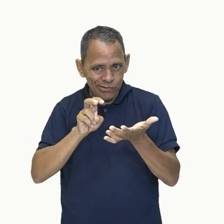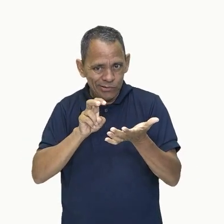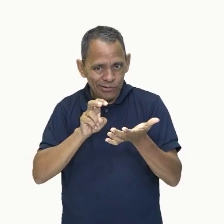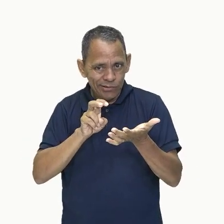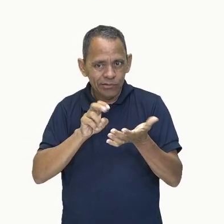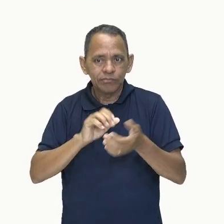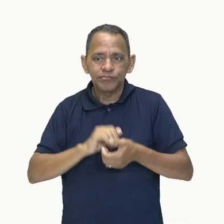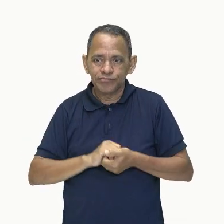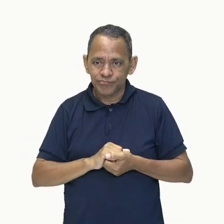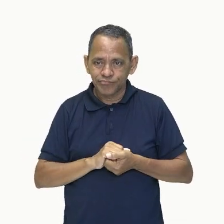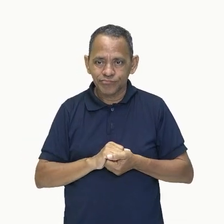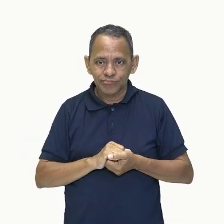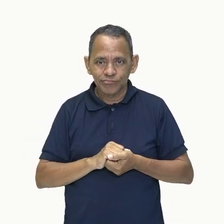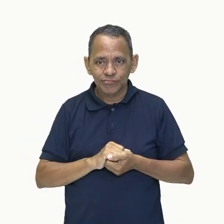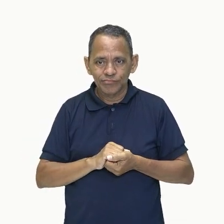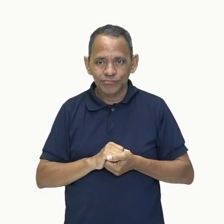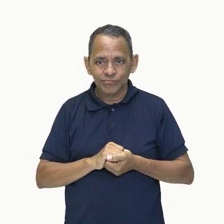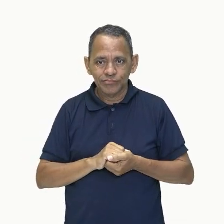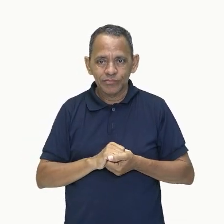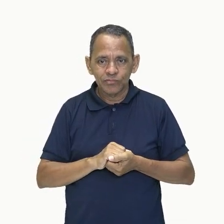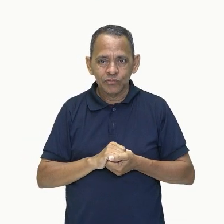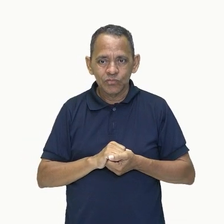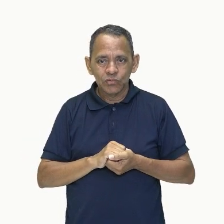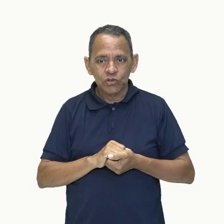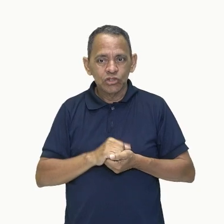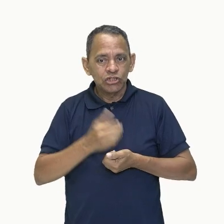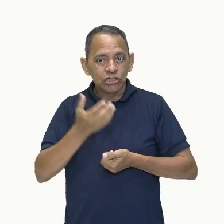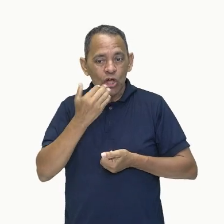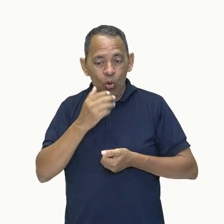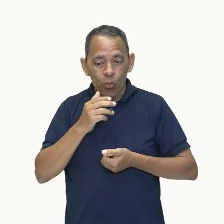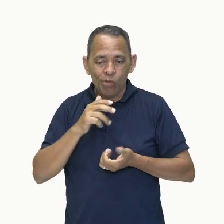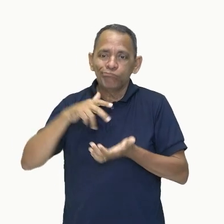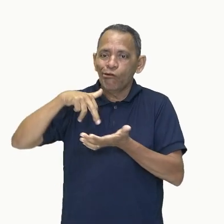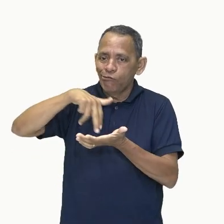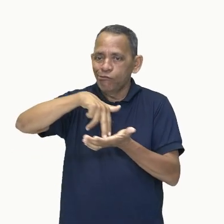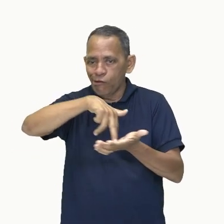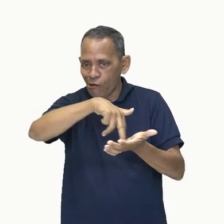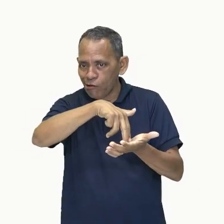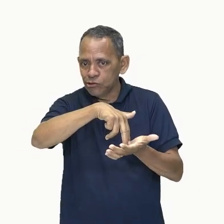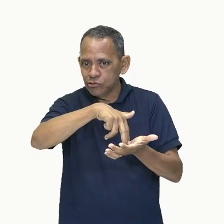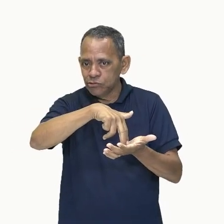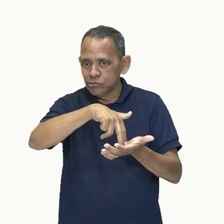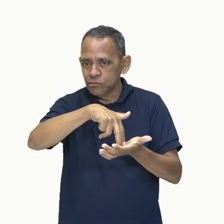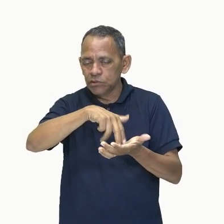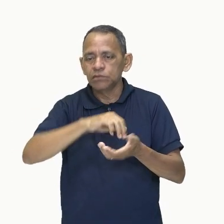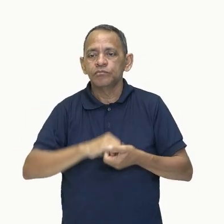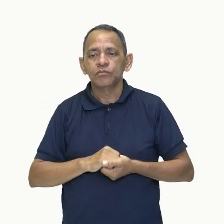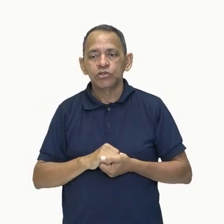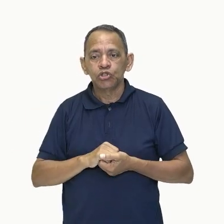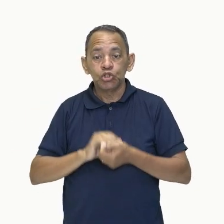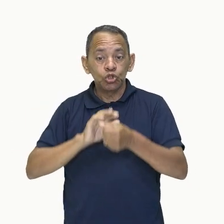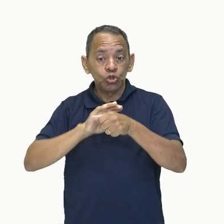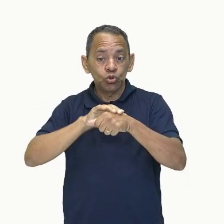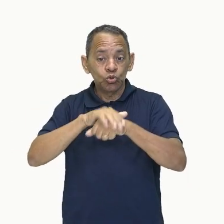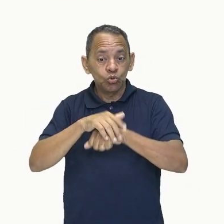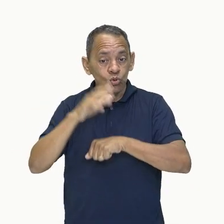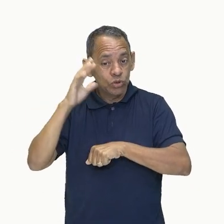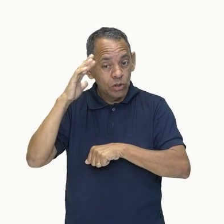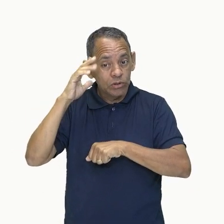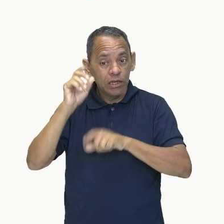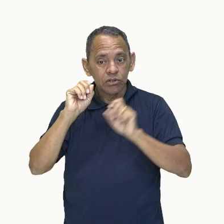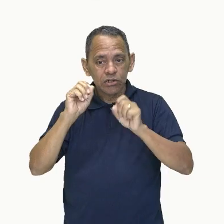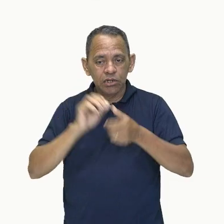aqui, tá? Manhã, você está comendo e jantando, né? À noite, o que acontece?